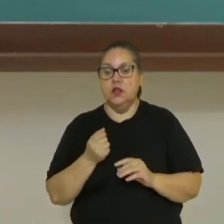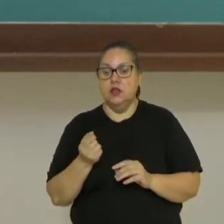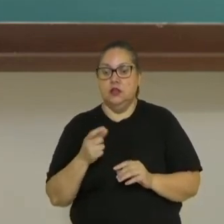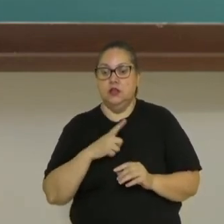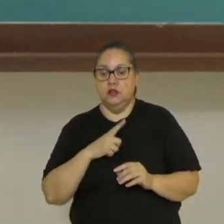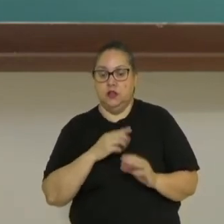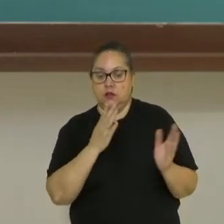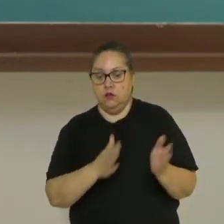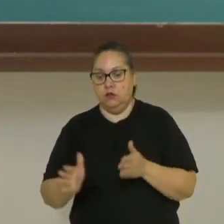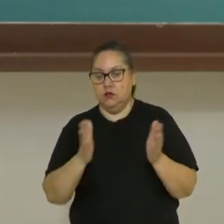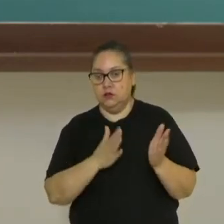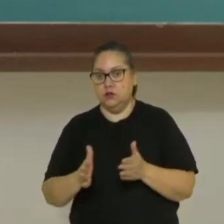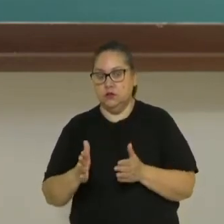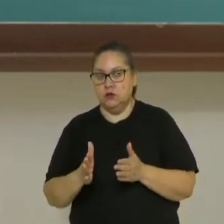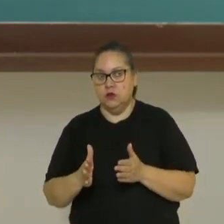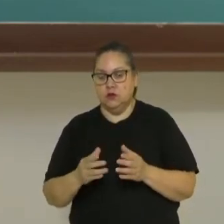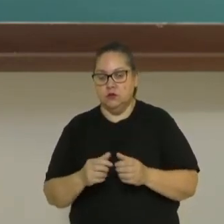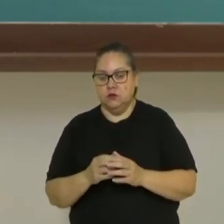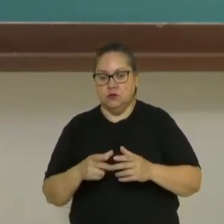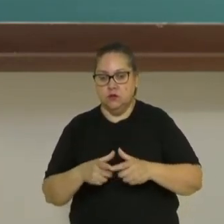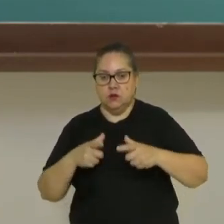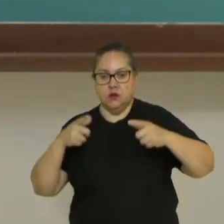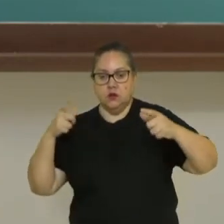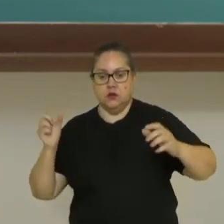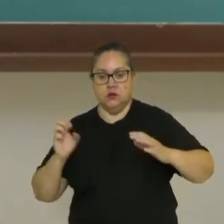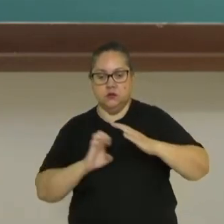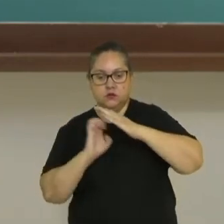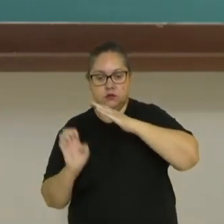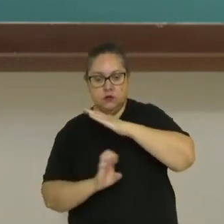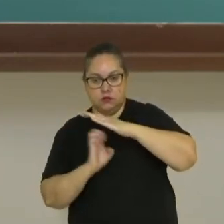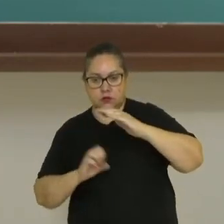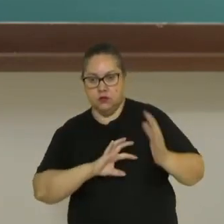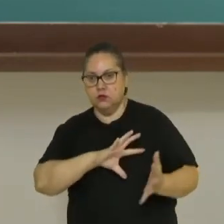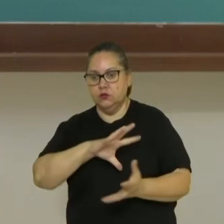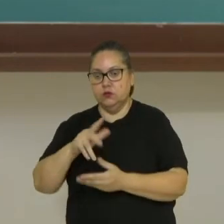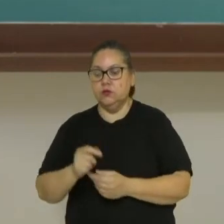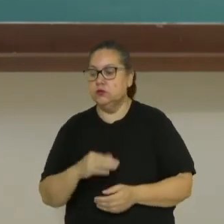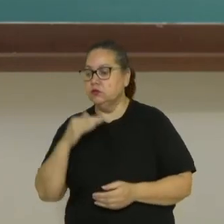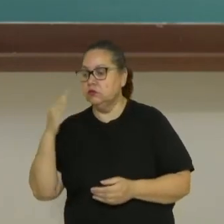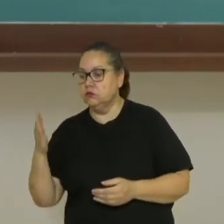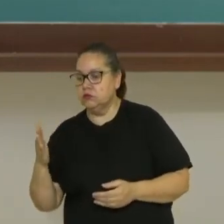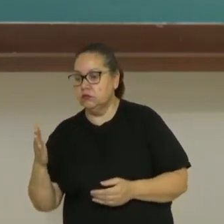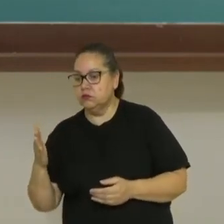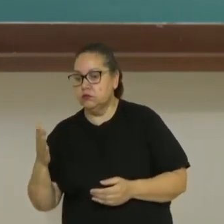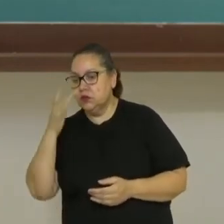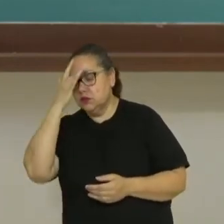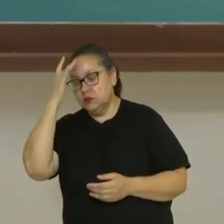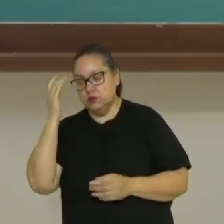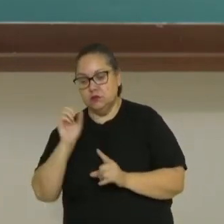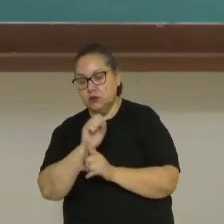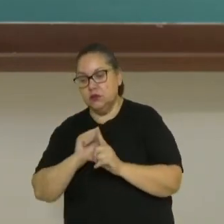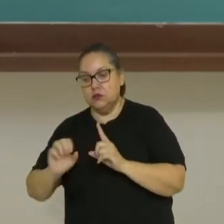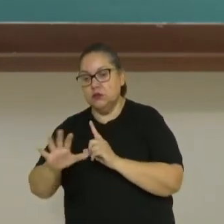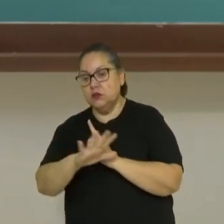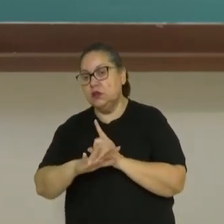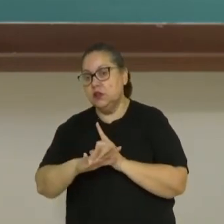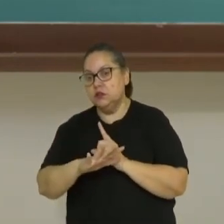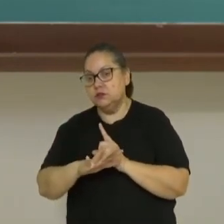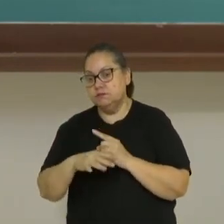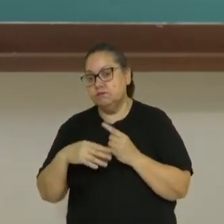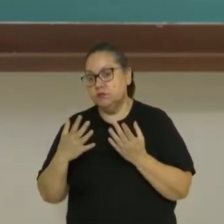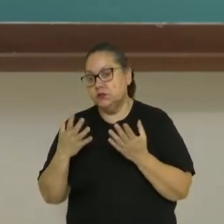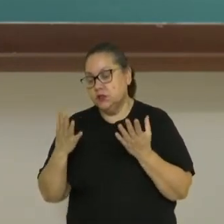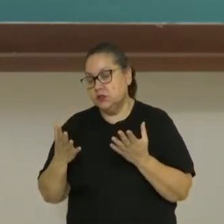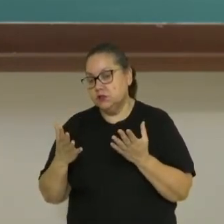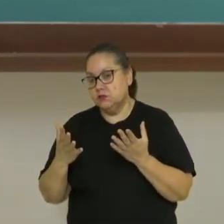meios de produção, que são as grandes empresas do mundo, e do outro lado nós temos a sociedade, né, que